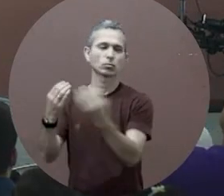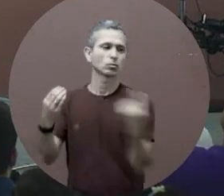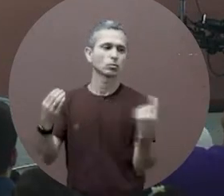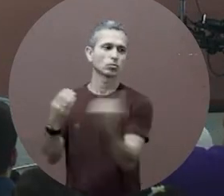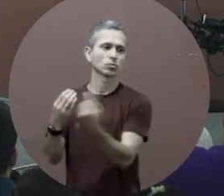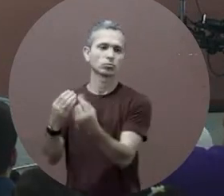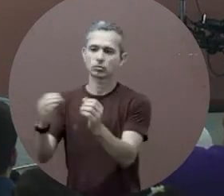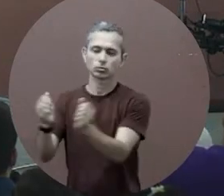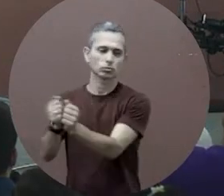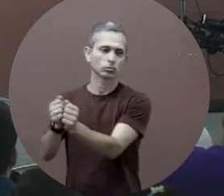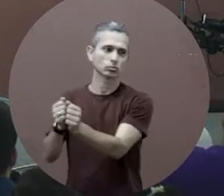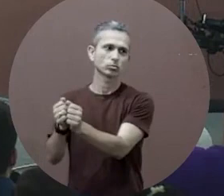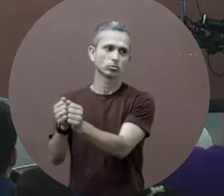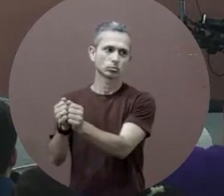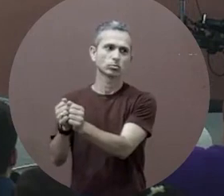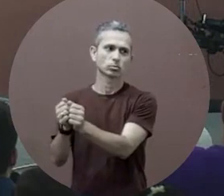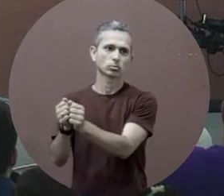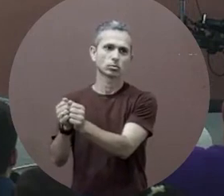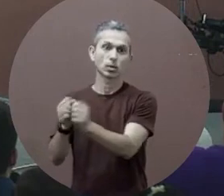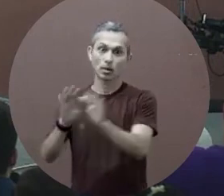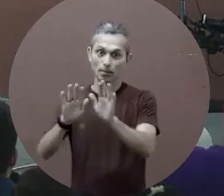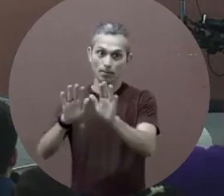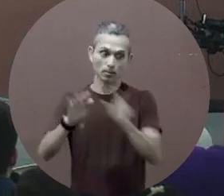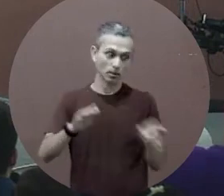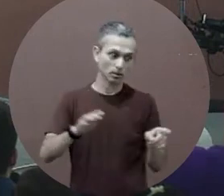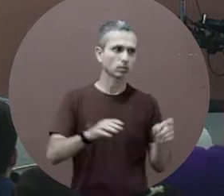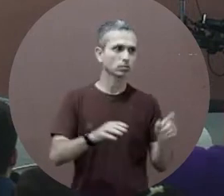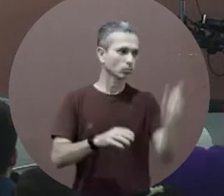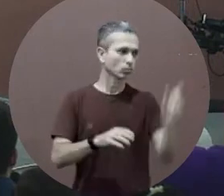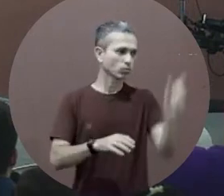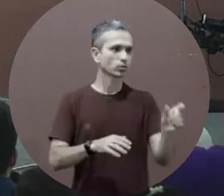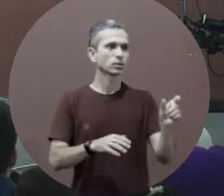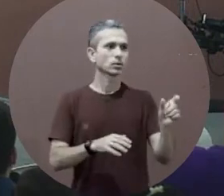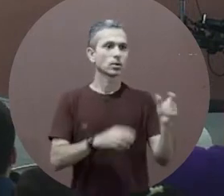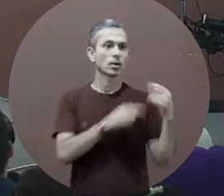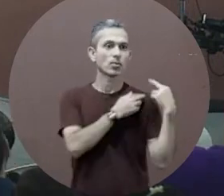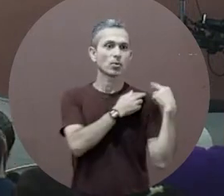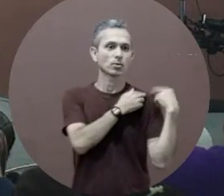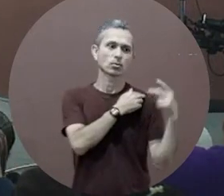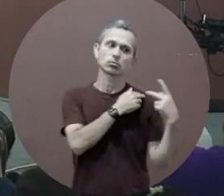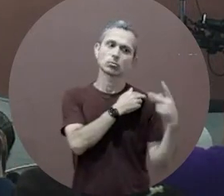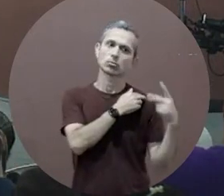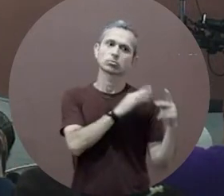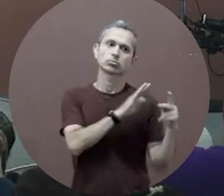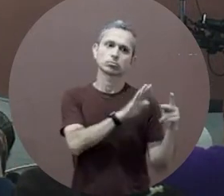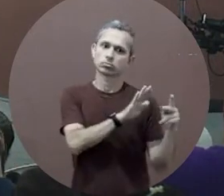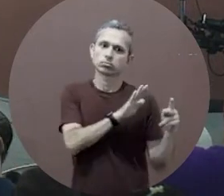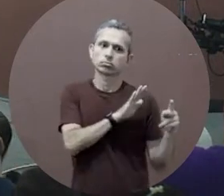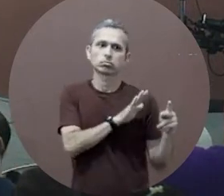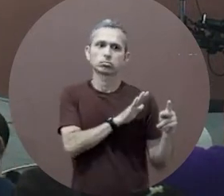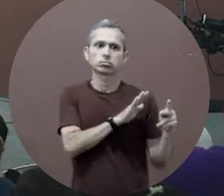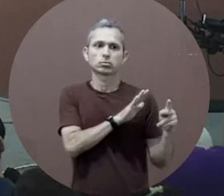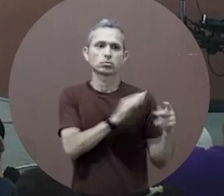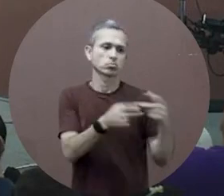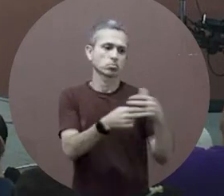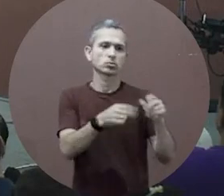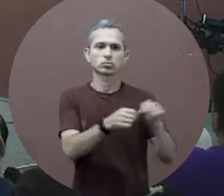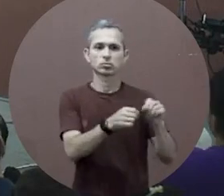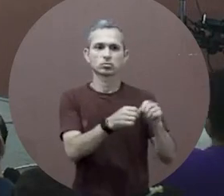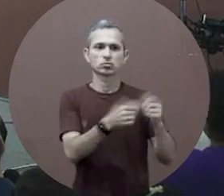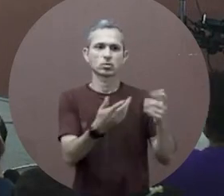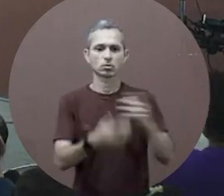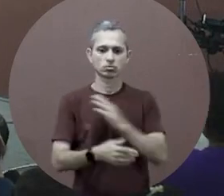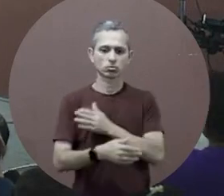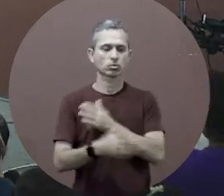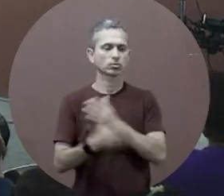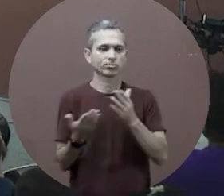é responsabilizado individualmente. Ele é responsabilizado pelo seu coração e ele é chamado a uma